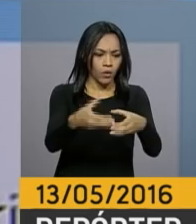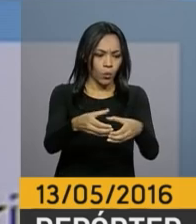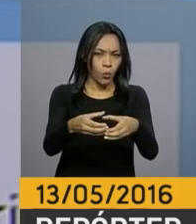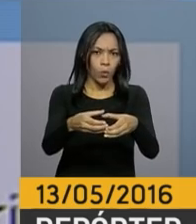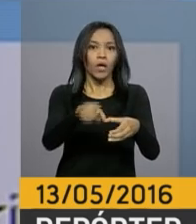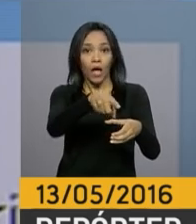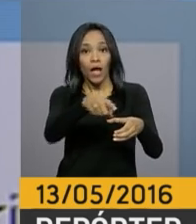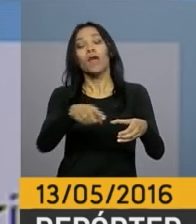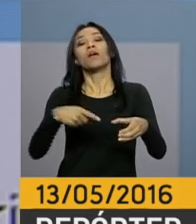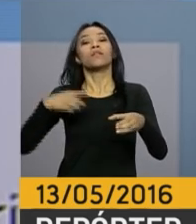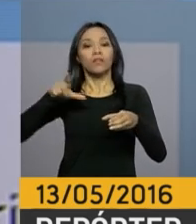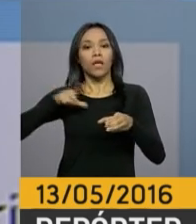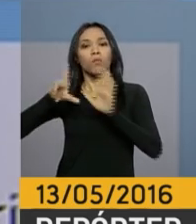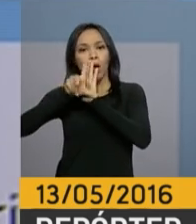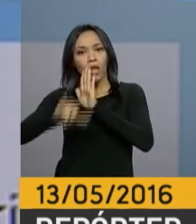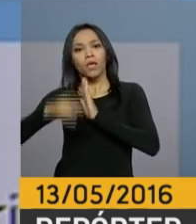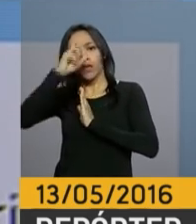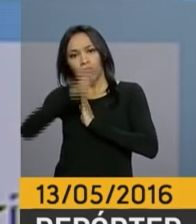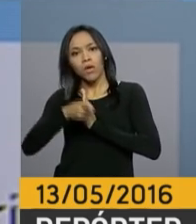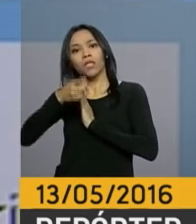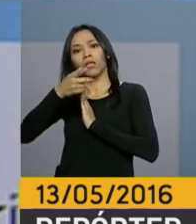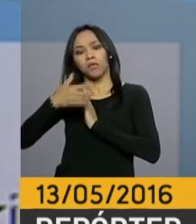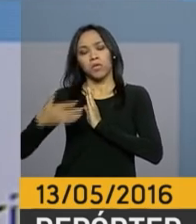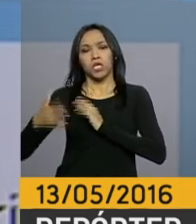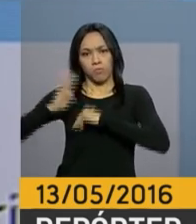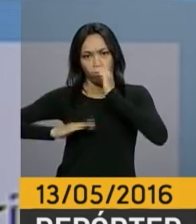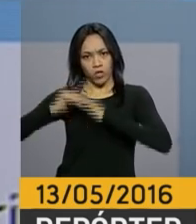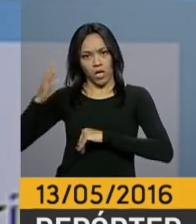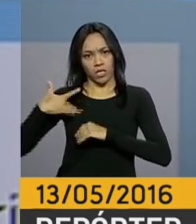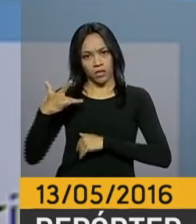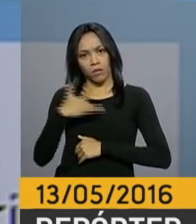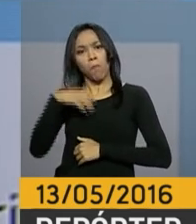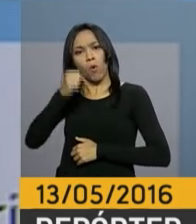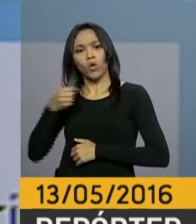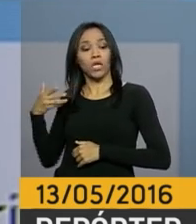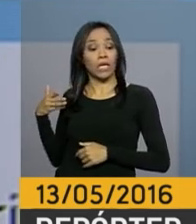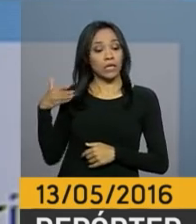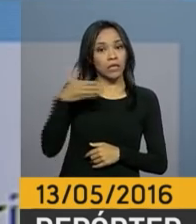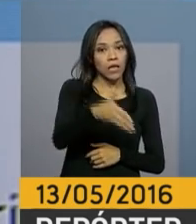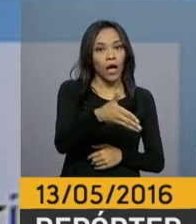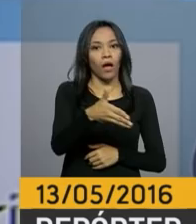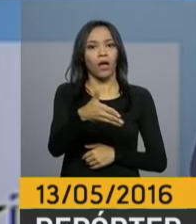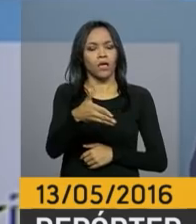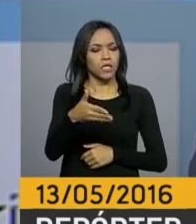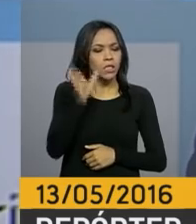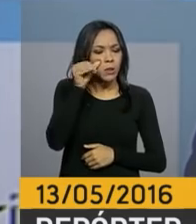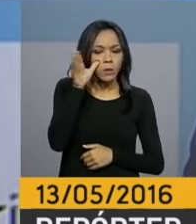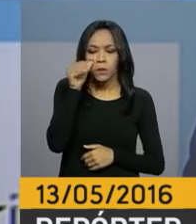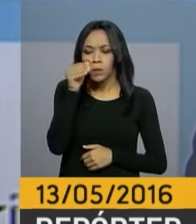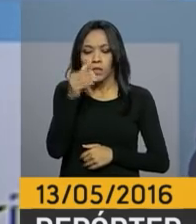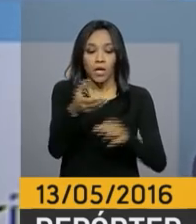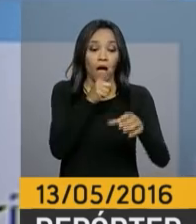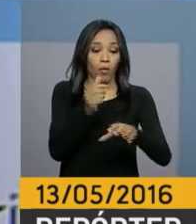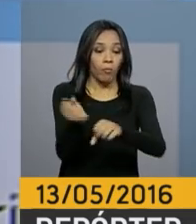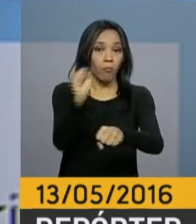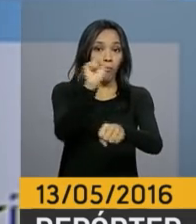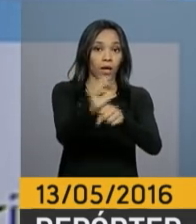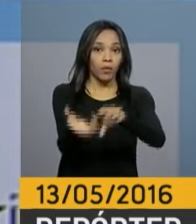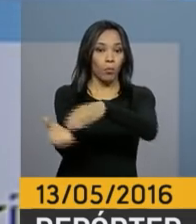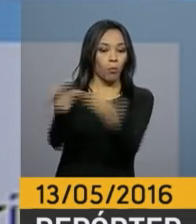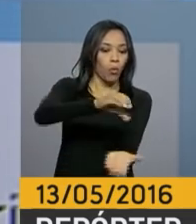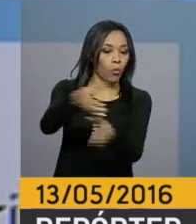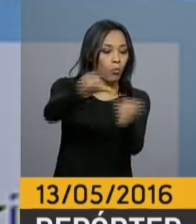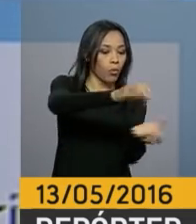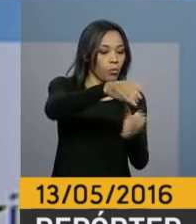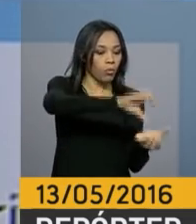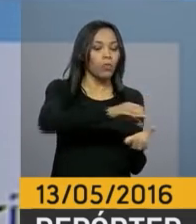muitas prefeituras com Leis Municipais que multam aquelas pessoas que a fiscalização encontra o